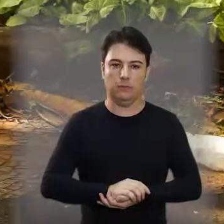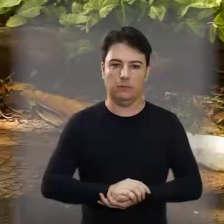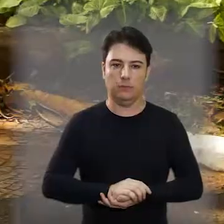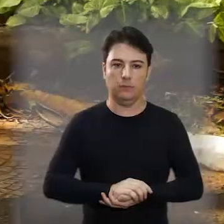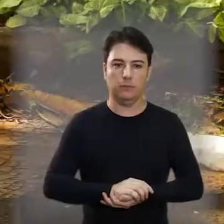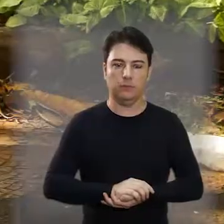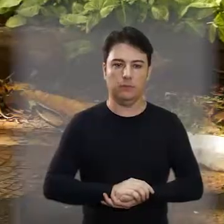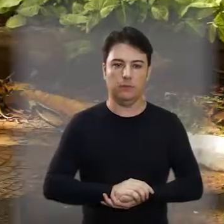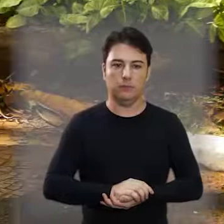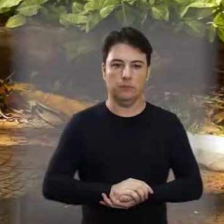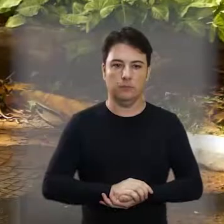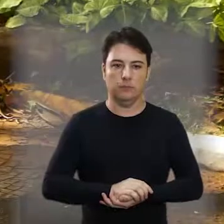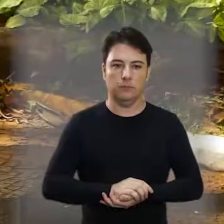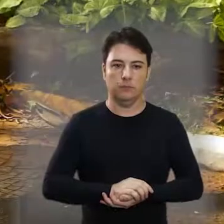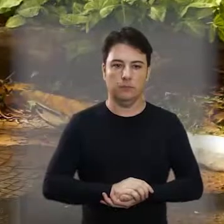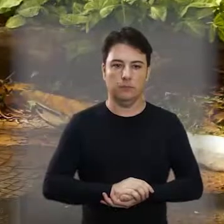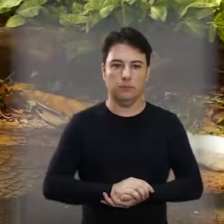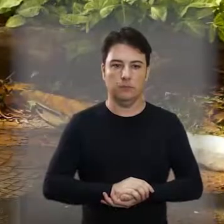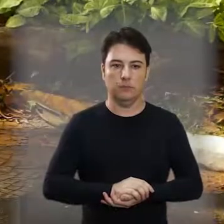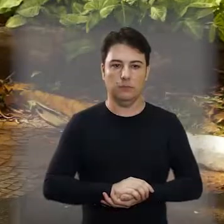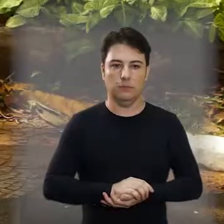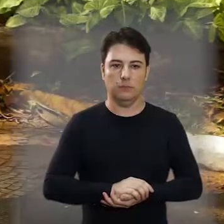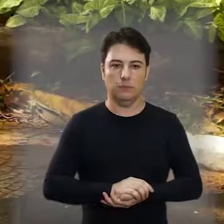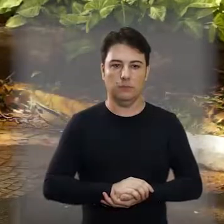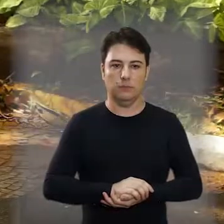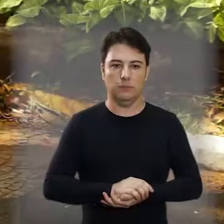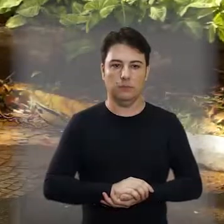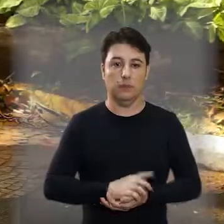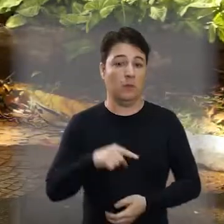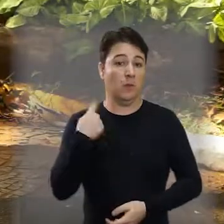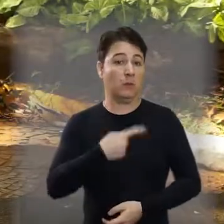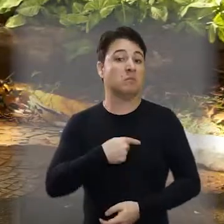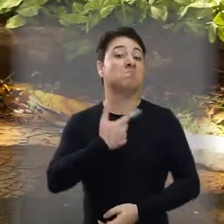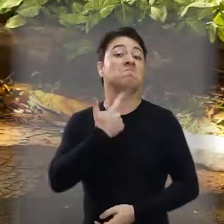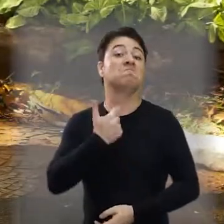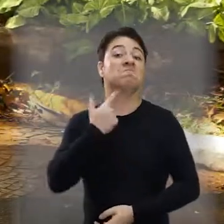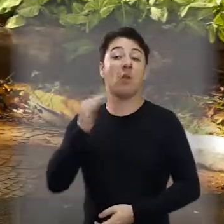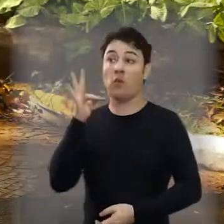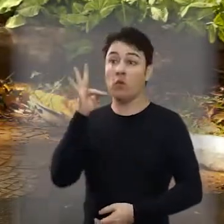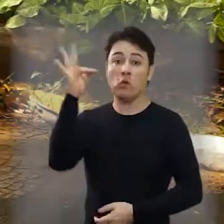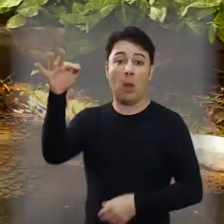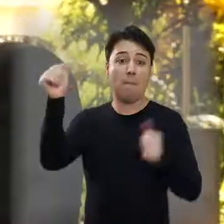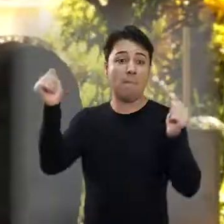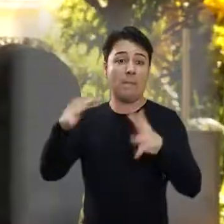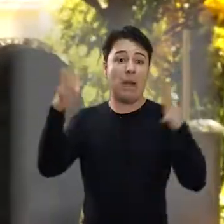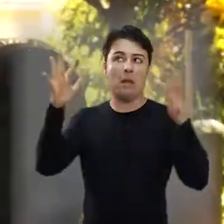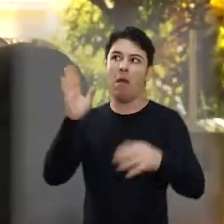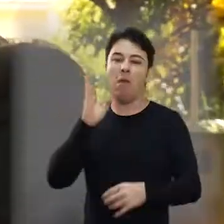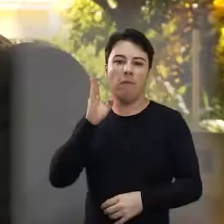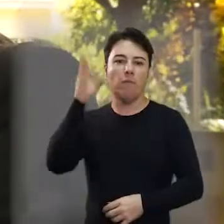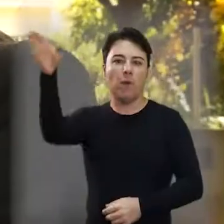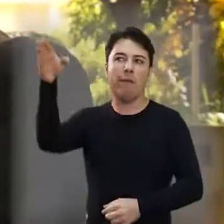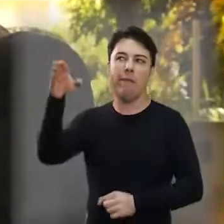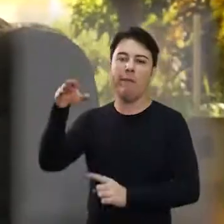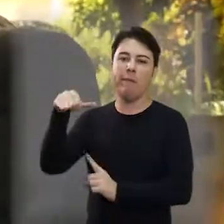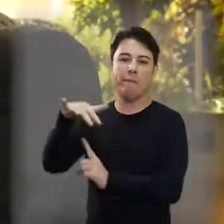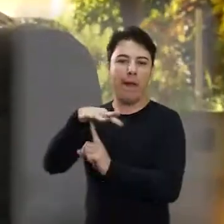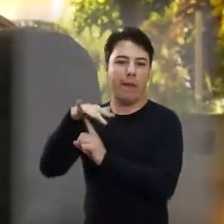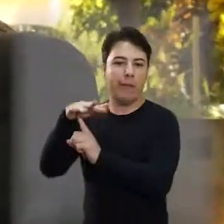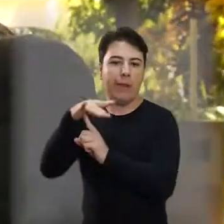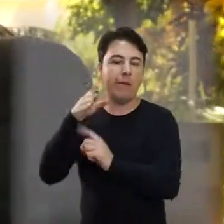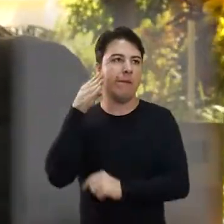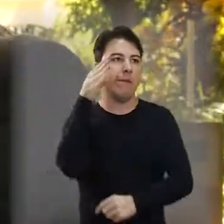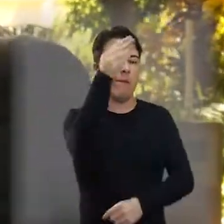pelo circuito SESI, território SESI aqui da região, e a gente tem a ideia de, isso já é uma questão mais futura, de compor